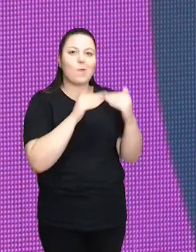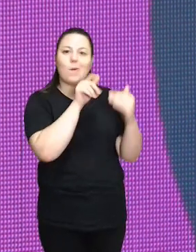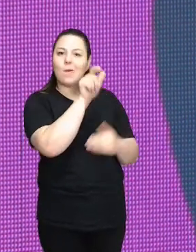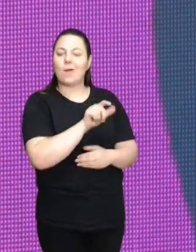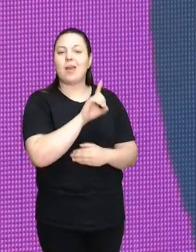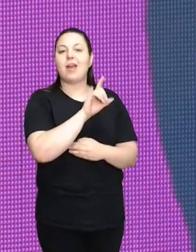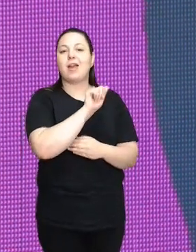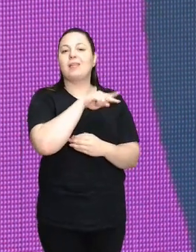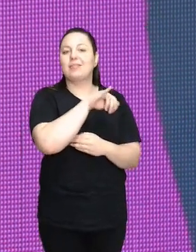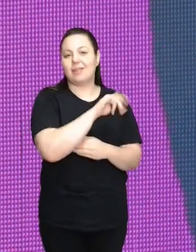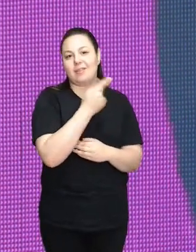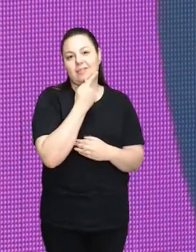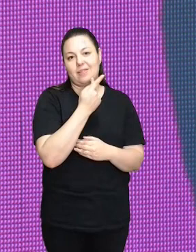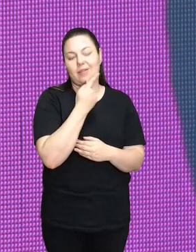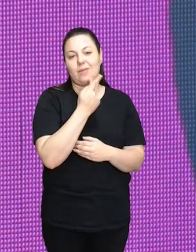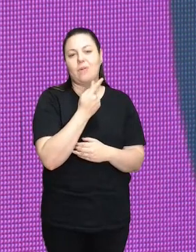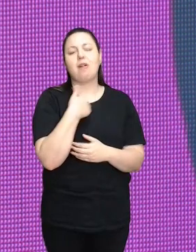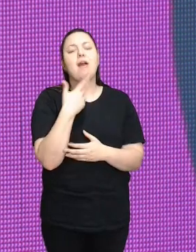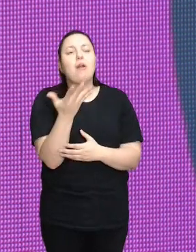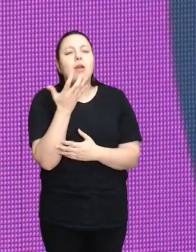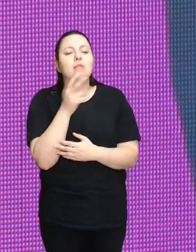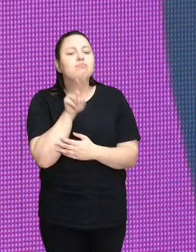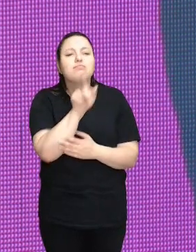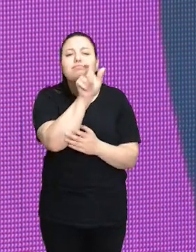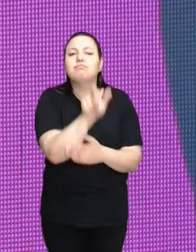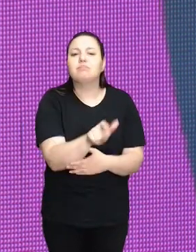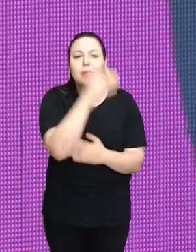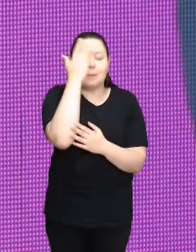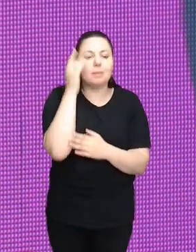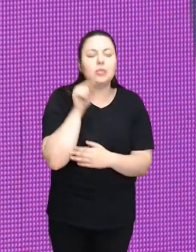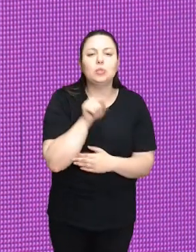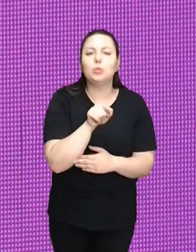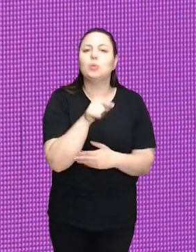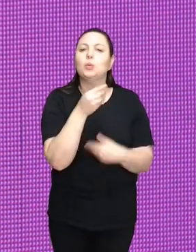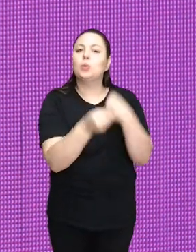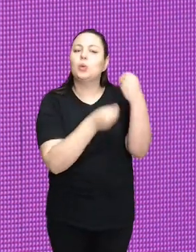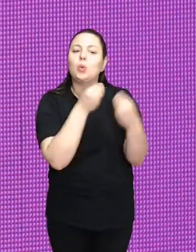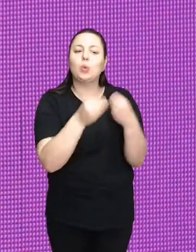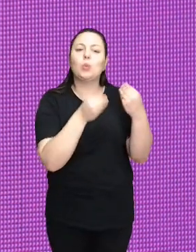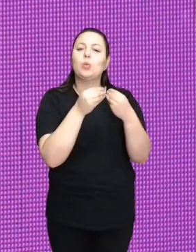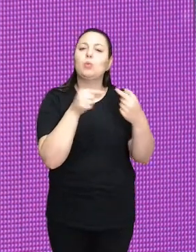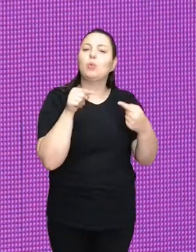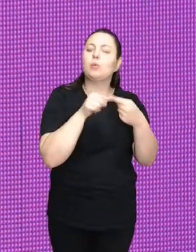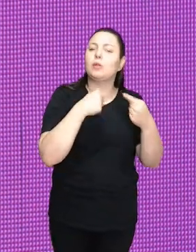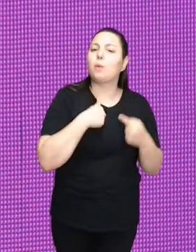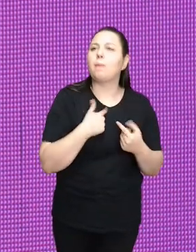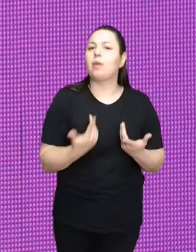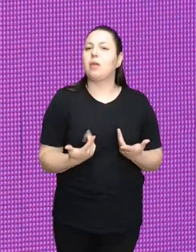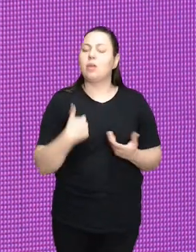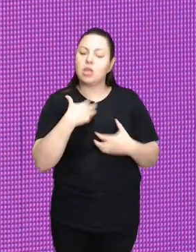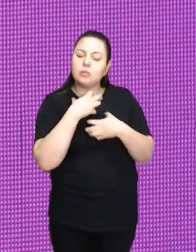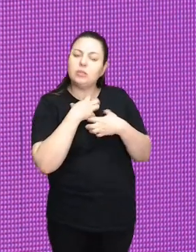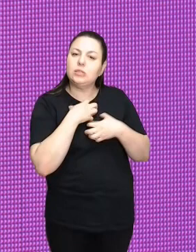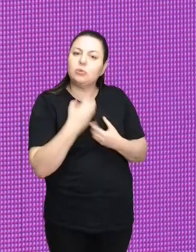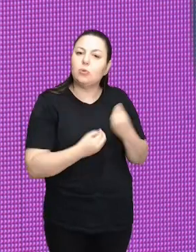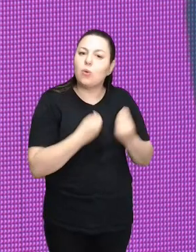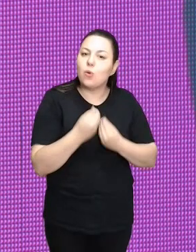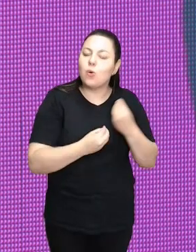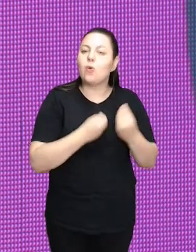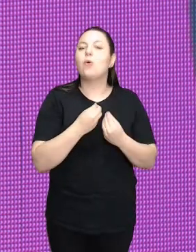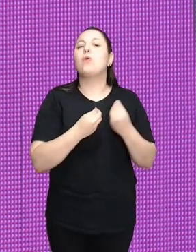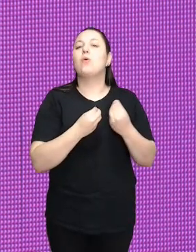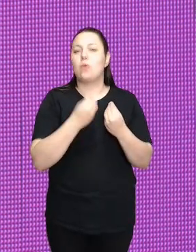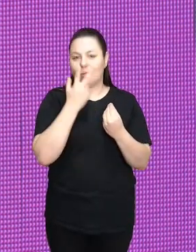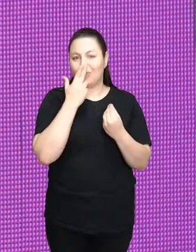pessoa, o que ela bate, né, como é que isso bate em mim, como é que eu me sinto e tal. Acho que tem muito, né, desse olhar para o outro, mas também, como o Genival